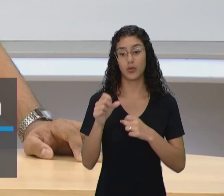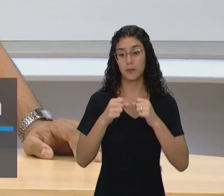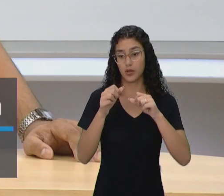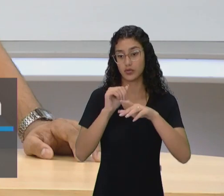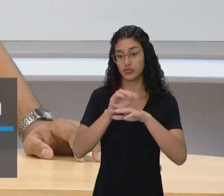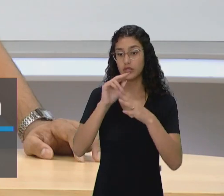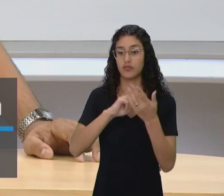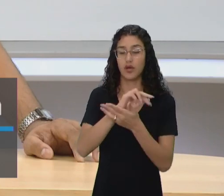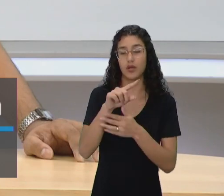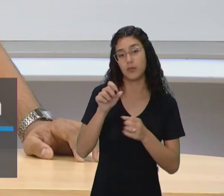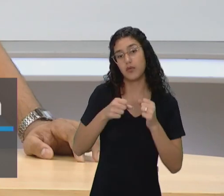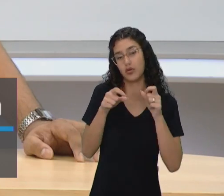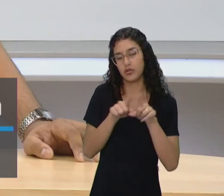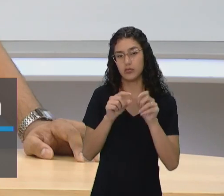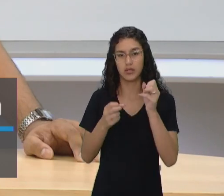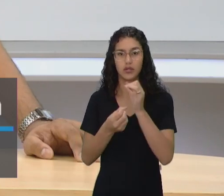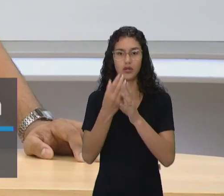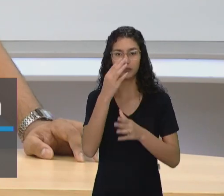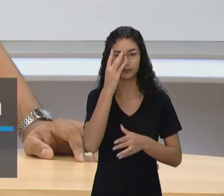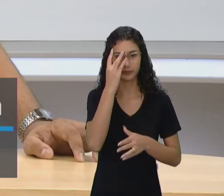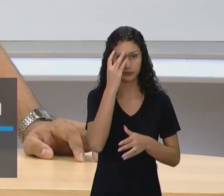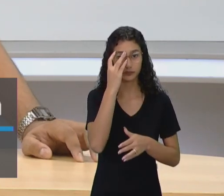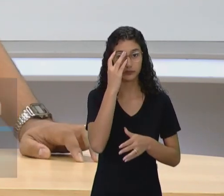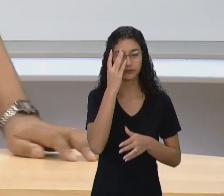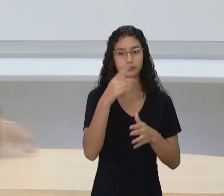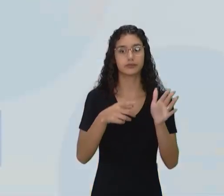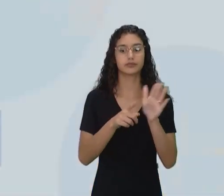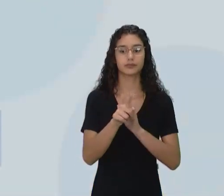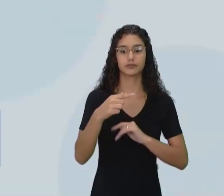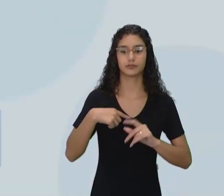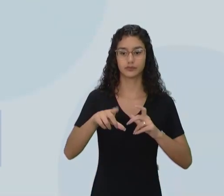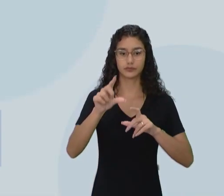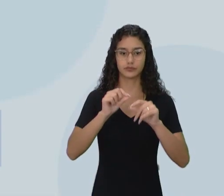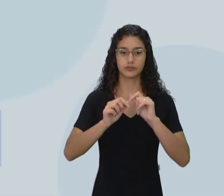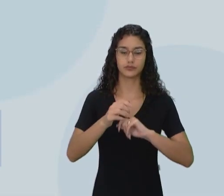sugerir outras e você também pode criar outras. Vamos às que eu sugeri, vamos lá.